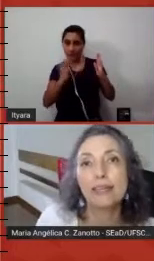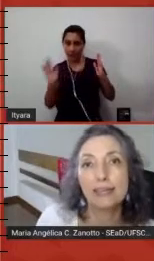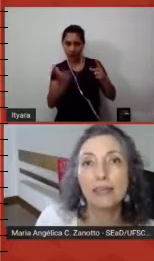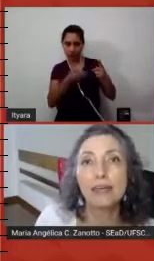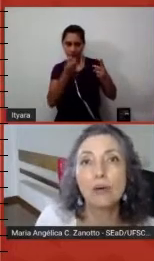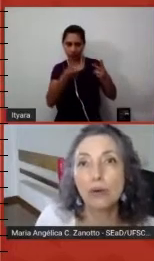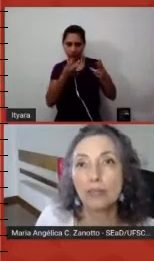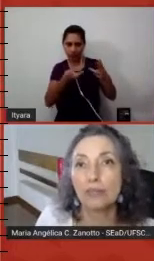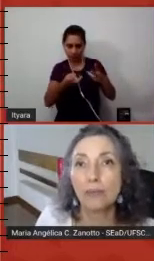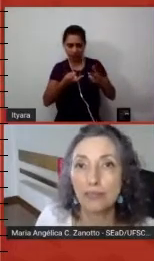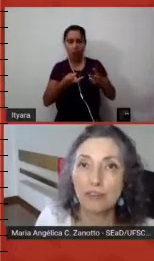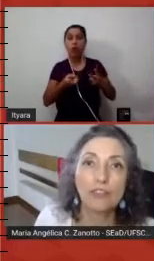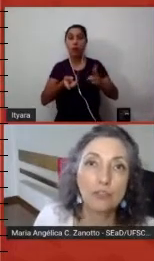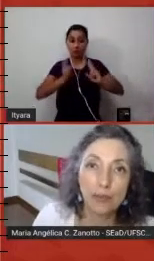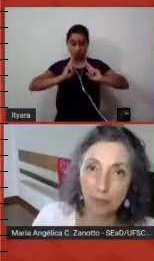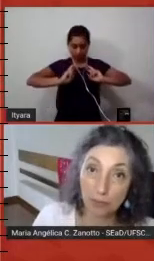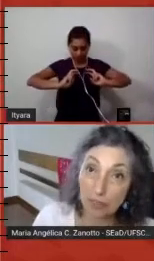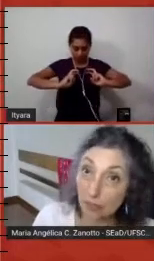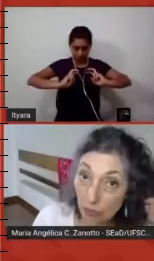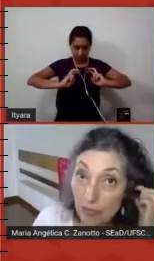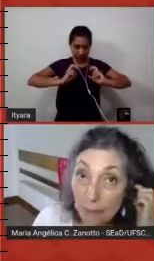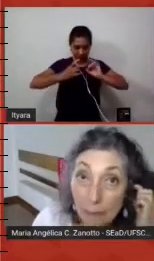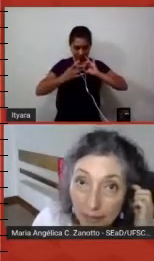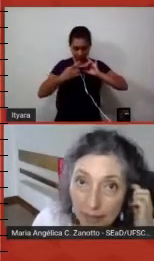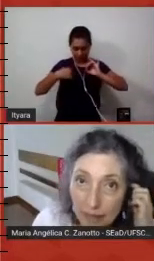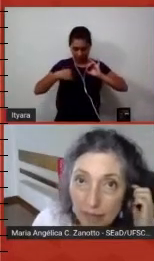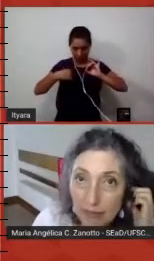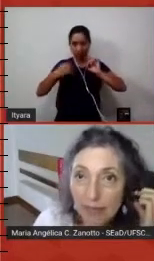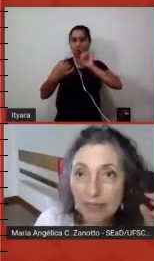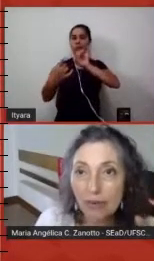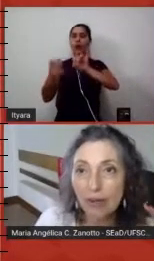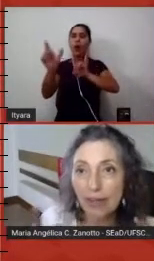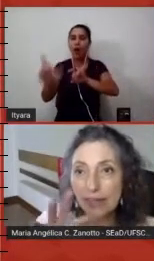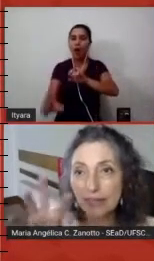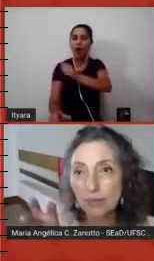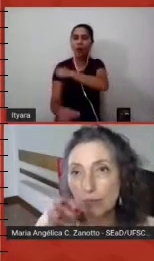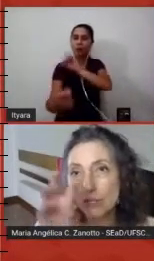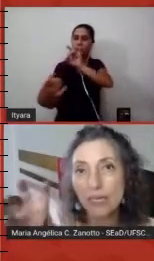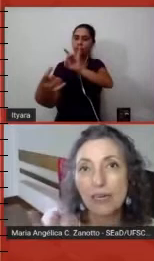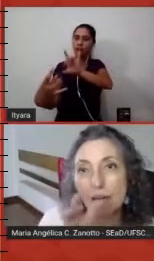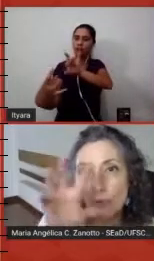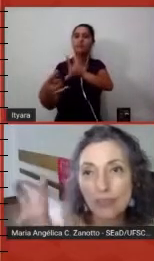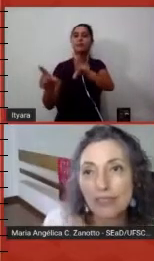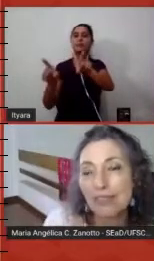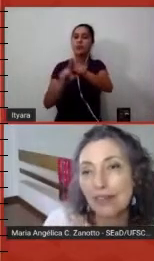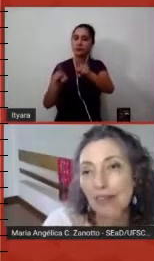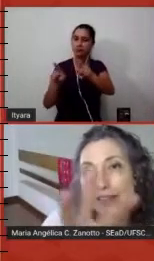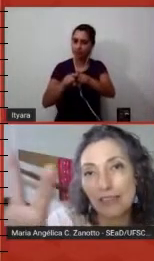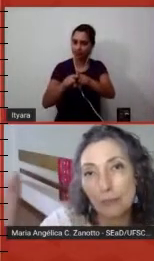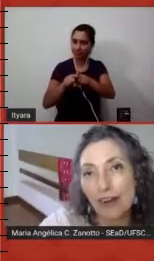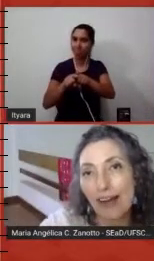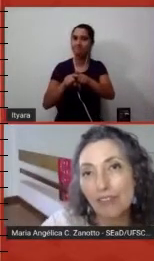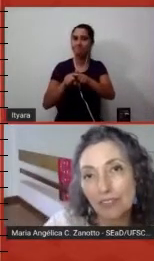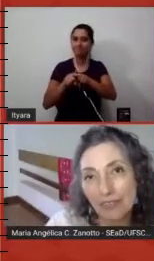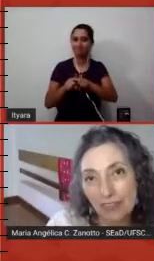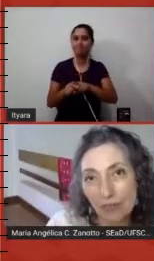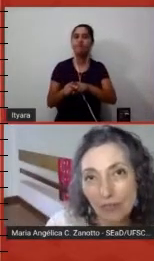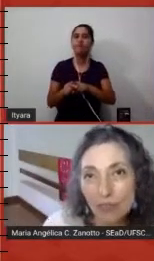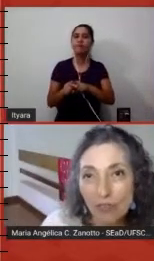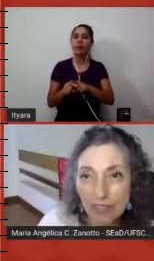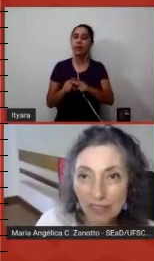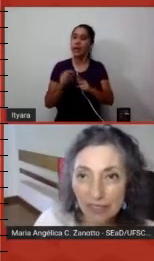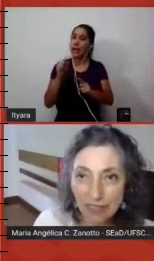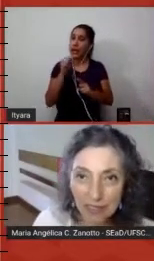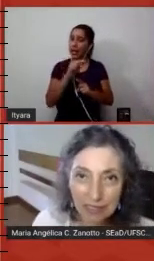para ele, quanto para dar o feedback para os alunos também, né? Então, é esse o que está, as palavras que